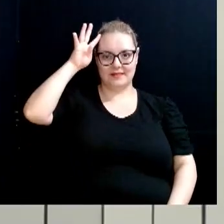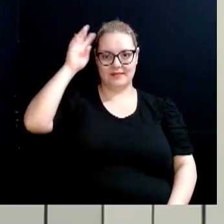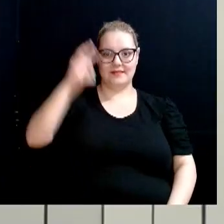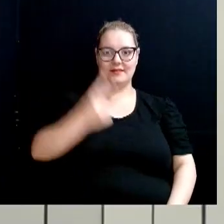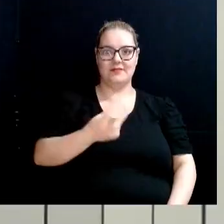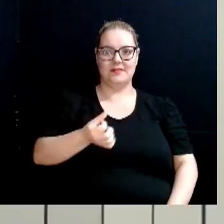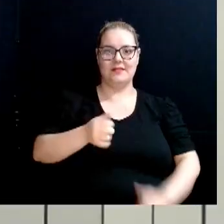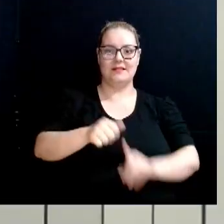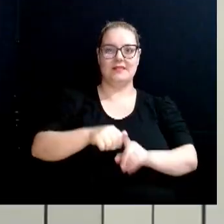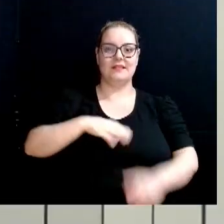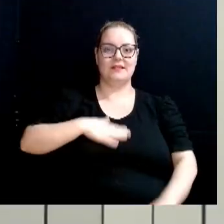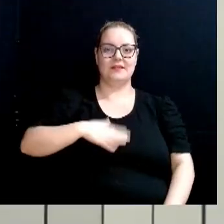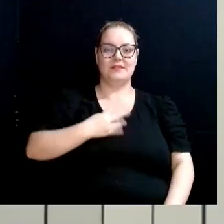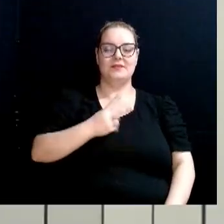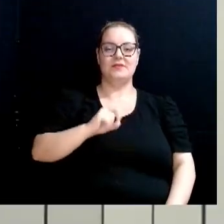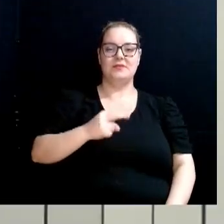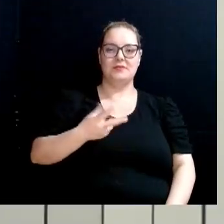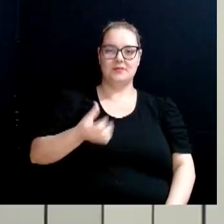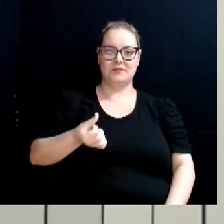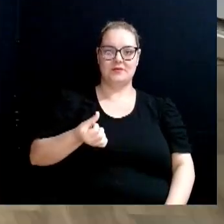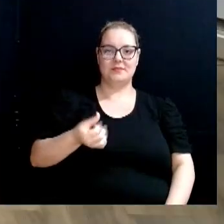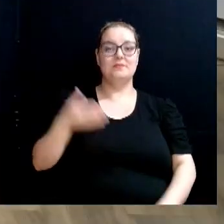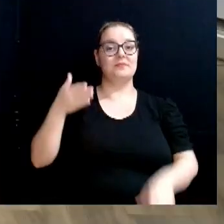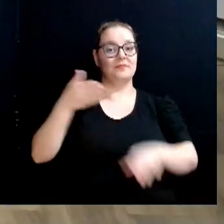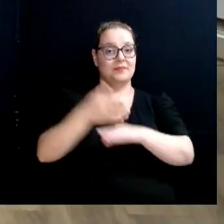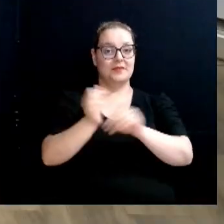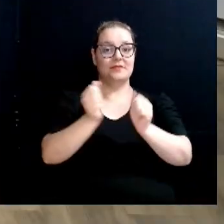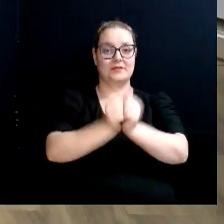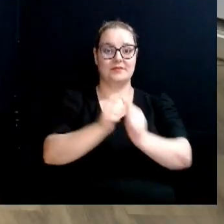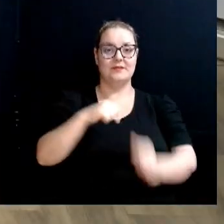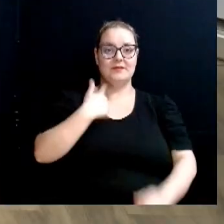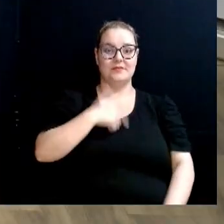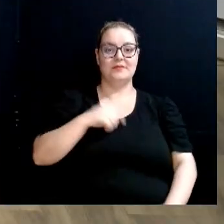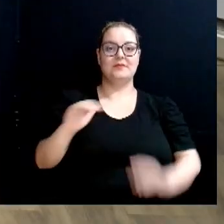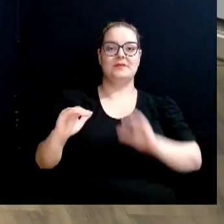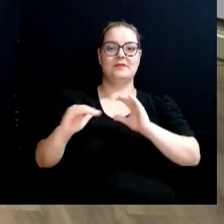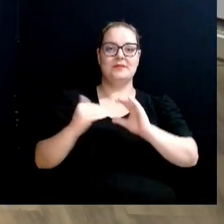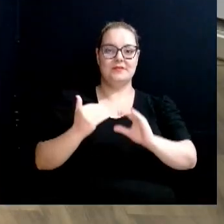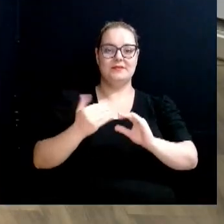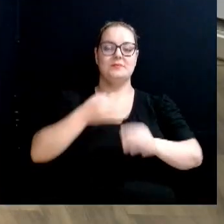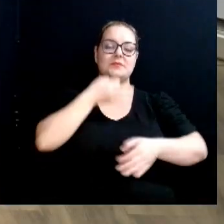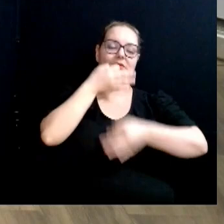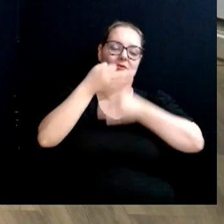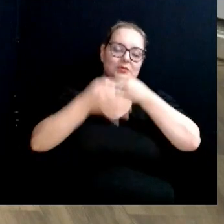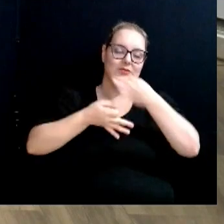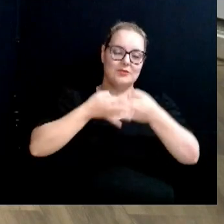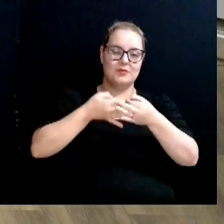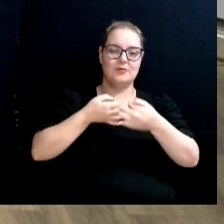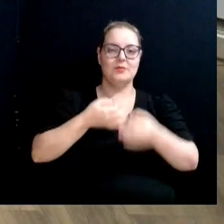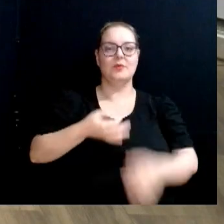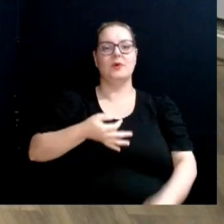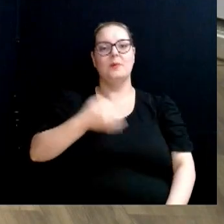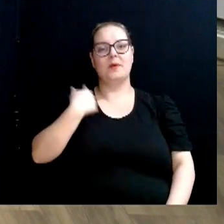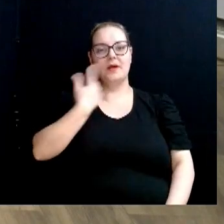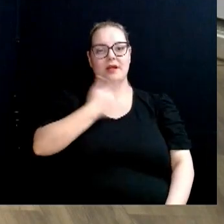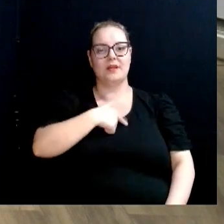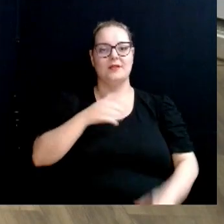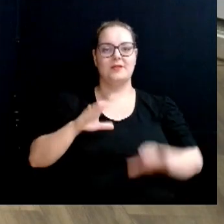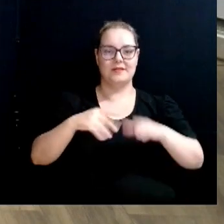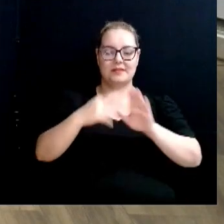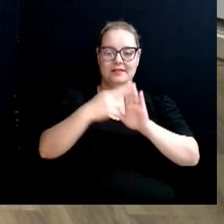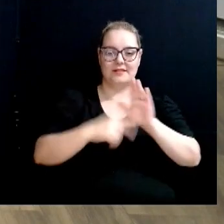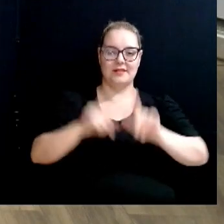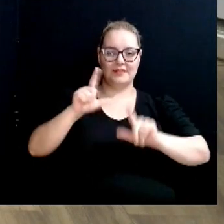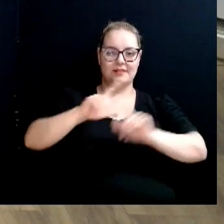de 2026. Participe com a gente, mande a sua sugestão, a sua opinião aqui para a redação da TV Câmara